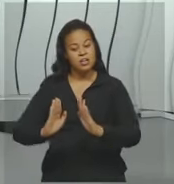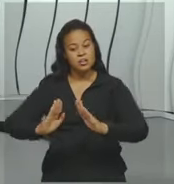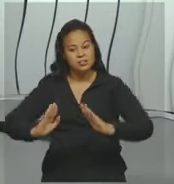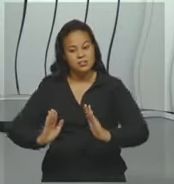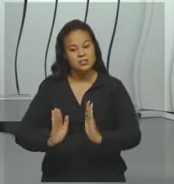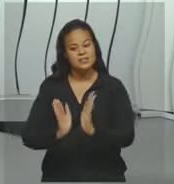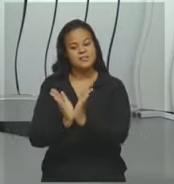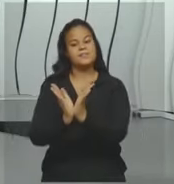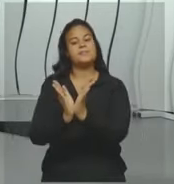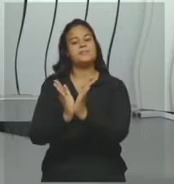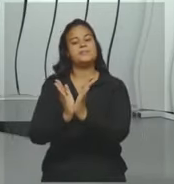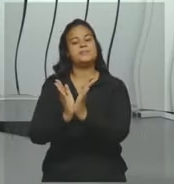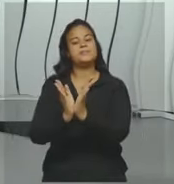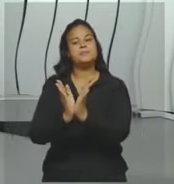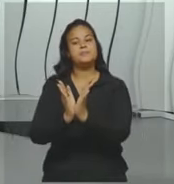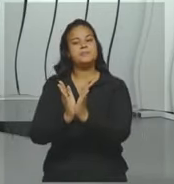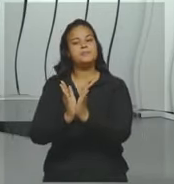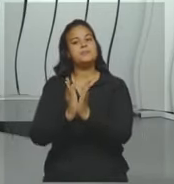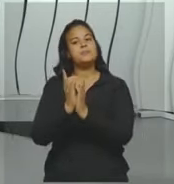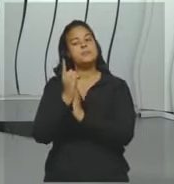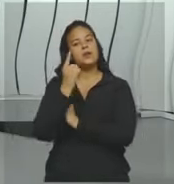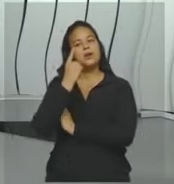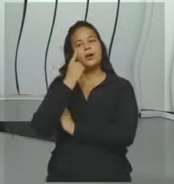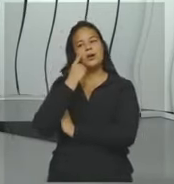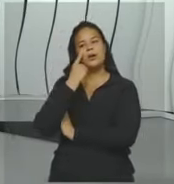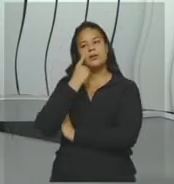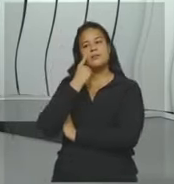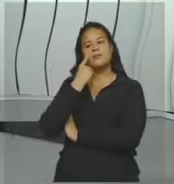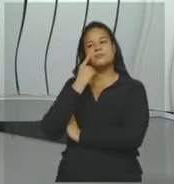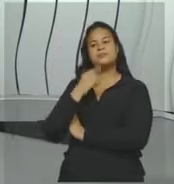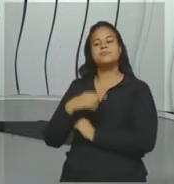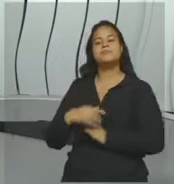esse prego nessa posição aqui, ó,